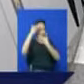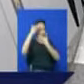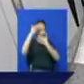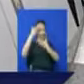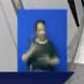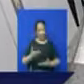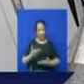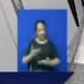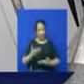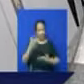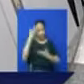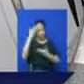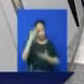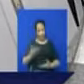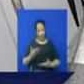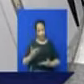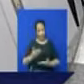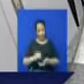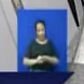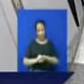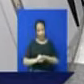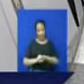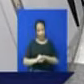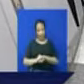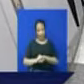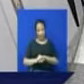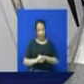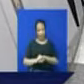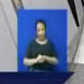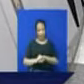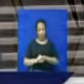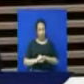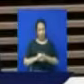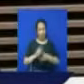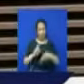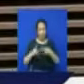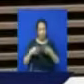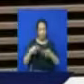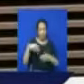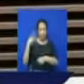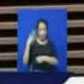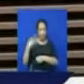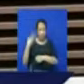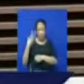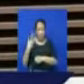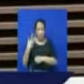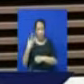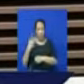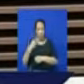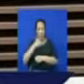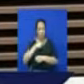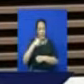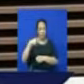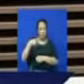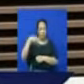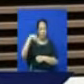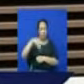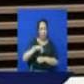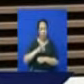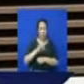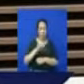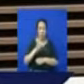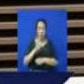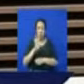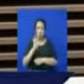Agradecemos as palavras do pastor Milton e que efetivamente, vereador Rogério,